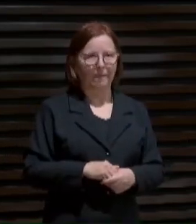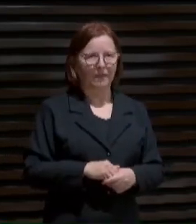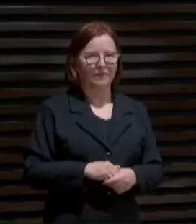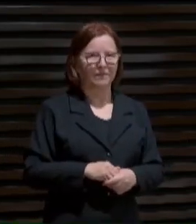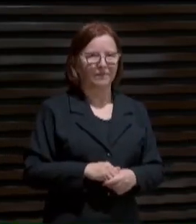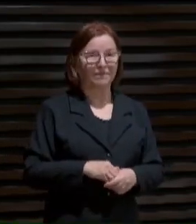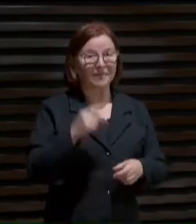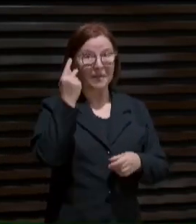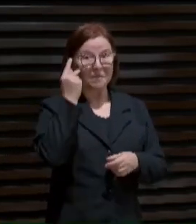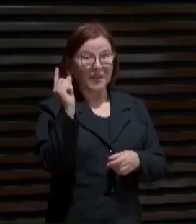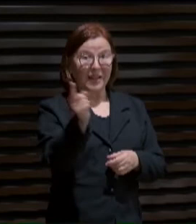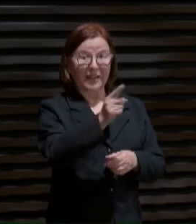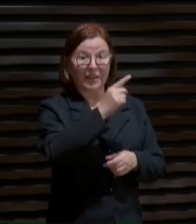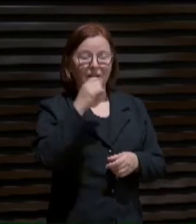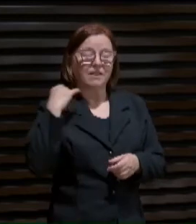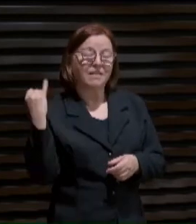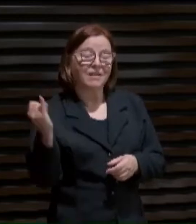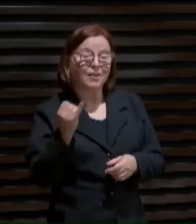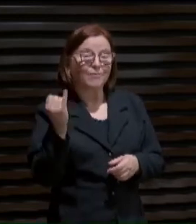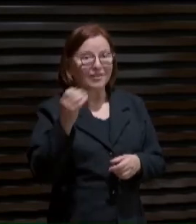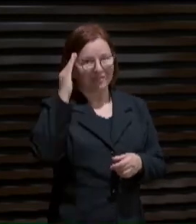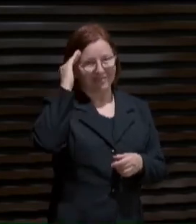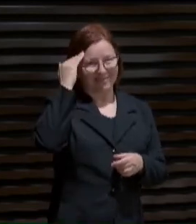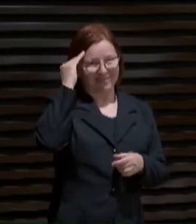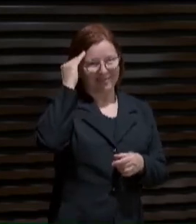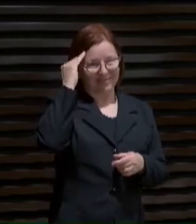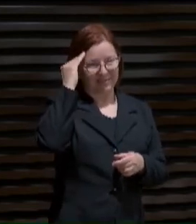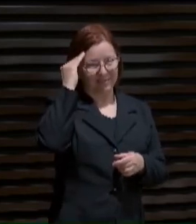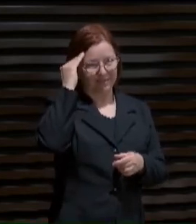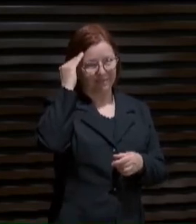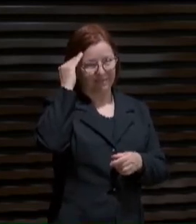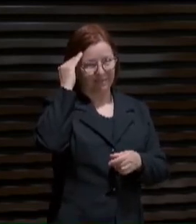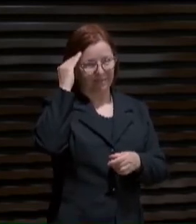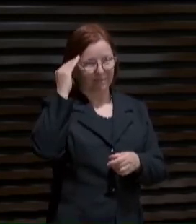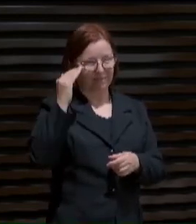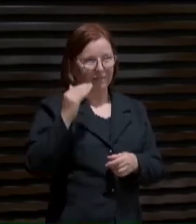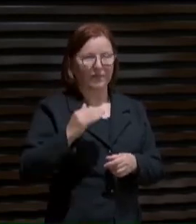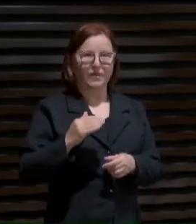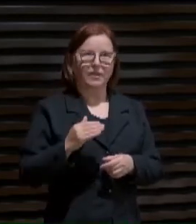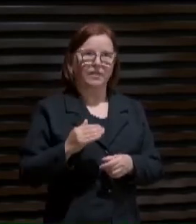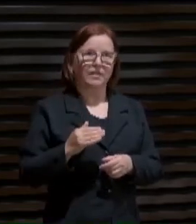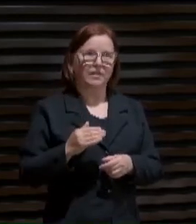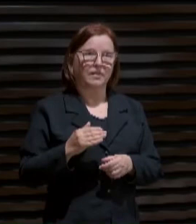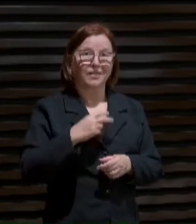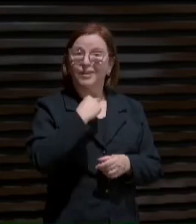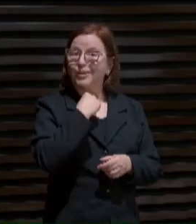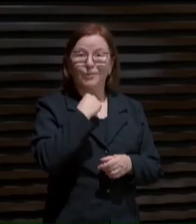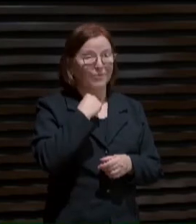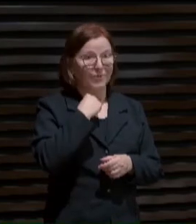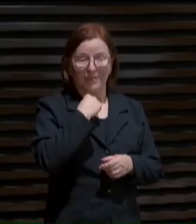e é para nós Fundamental entendermos e um tempo nenhum deixarmos de prestar atenção nisto